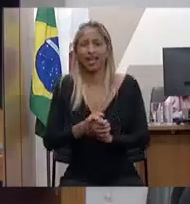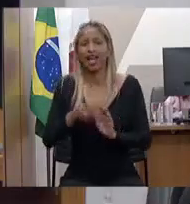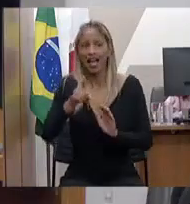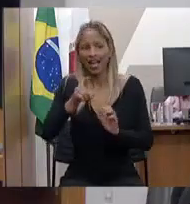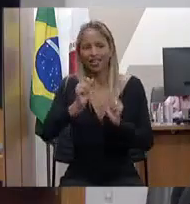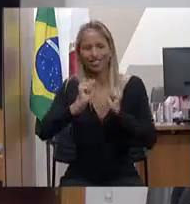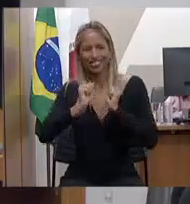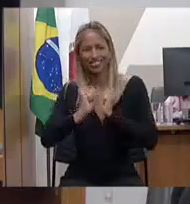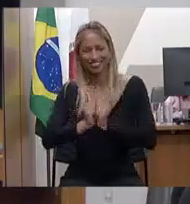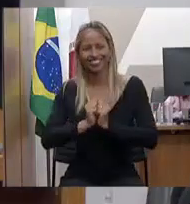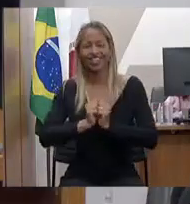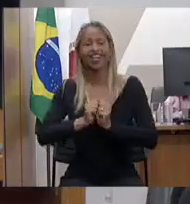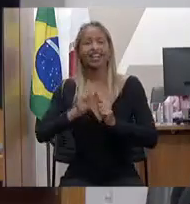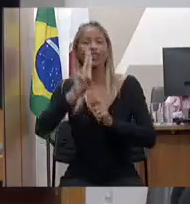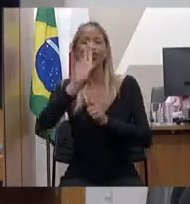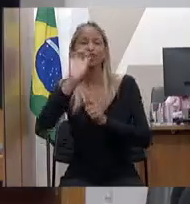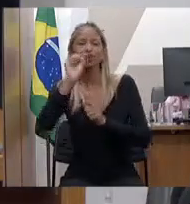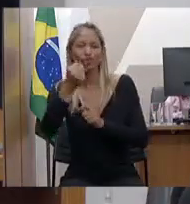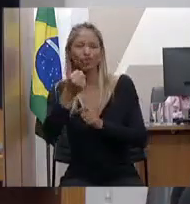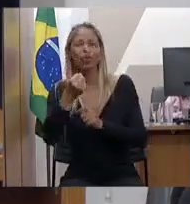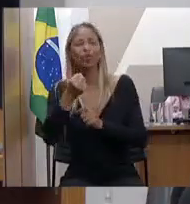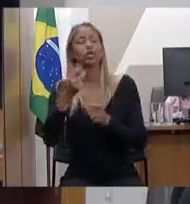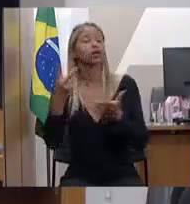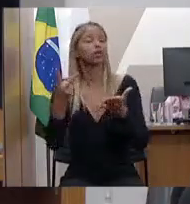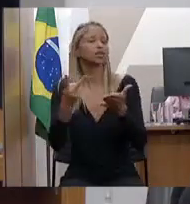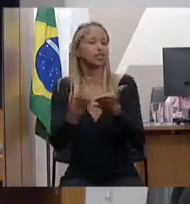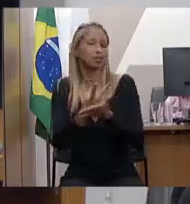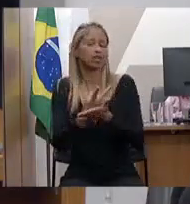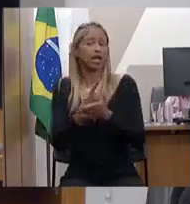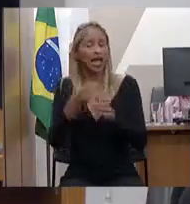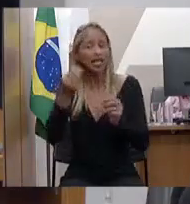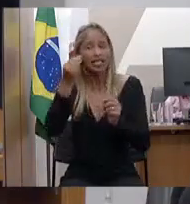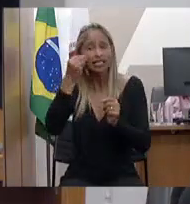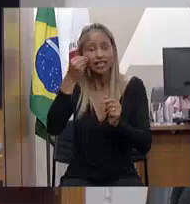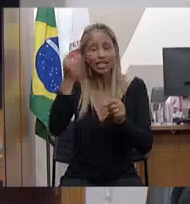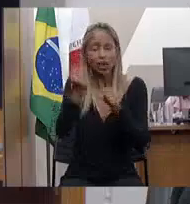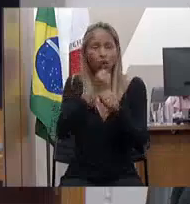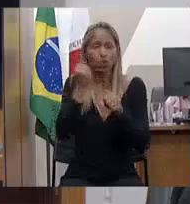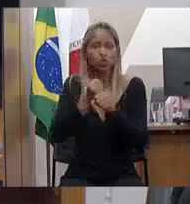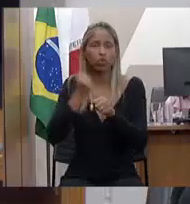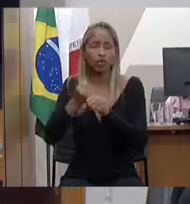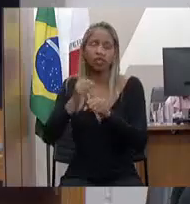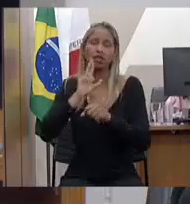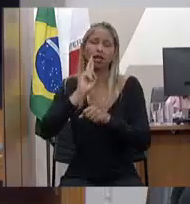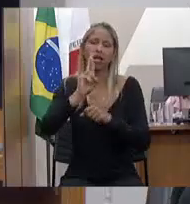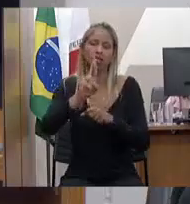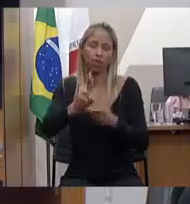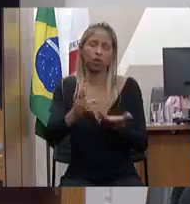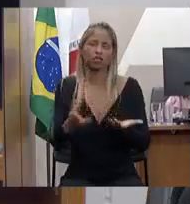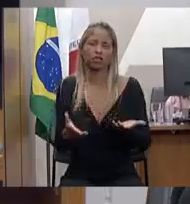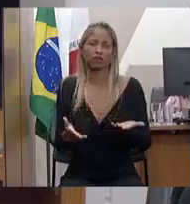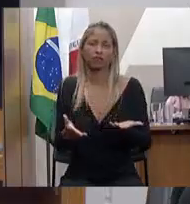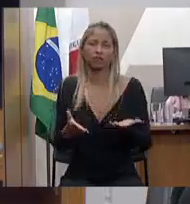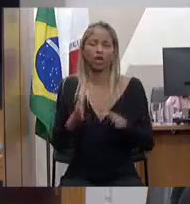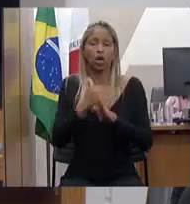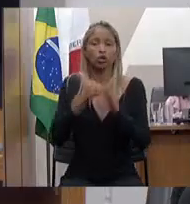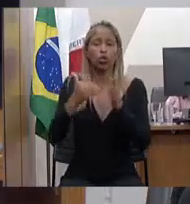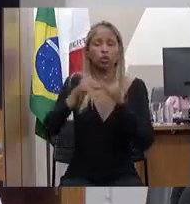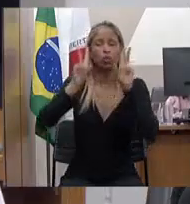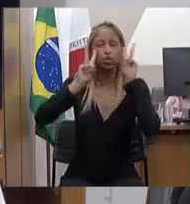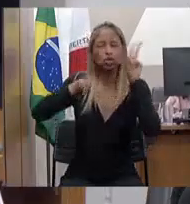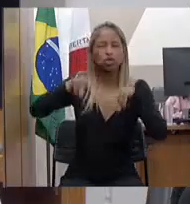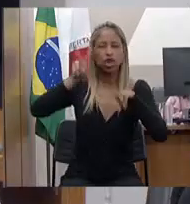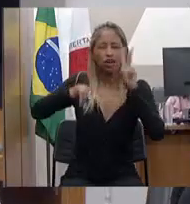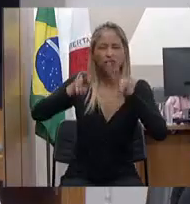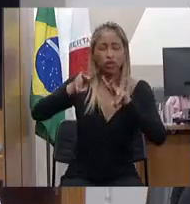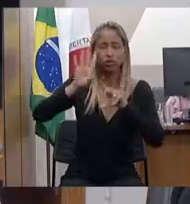é dirigido e o SUS de uma certa forma ele tenta construir algumas respostas todo mundo aqui já ouviu